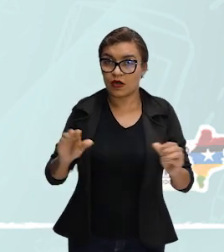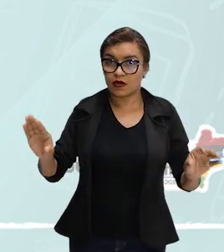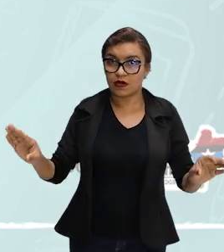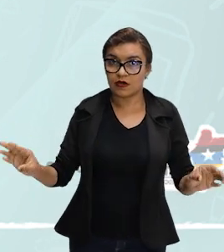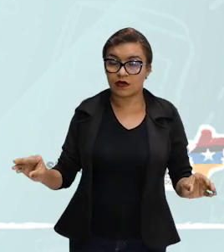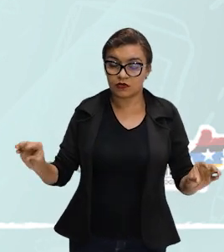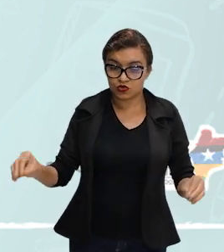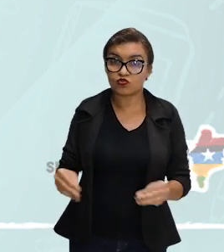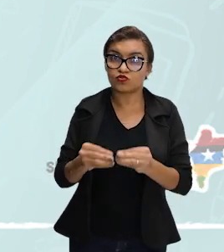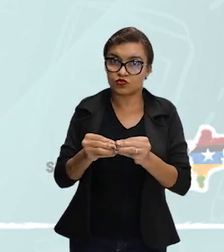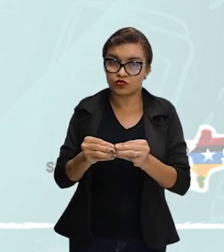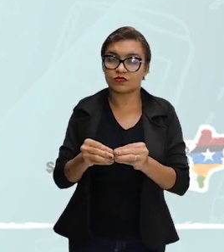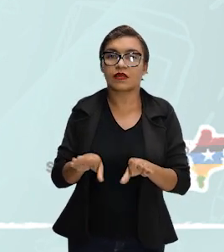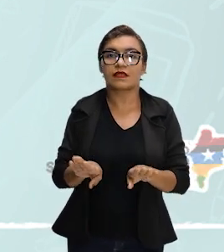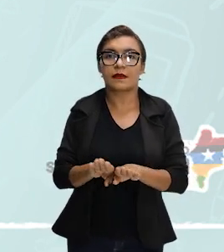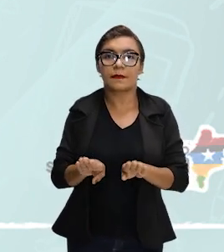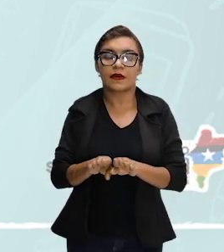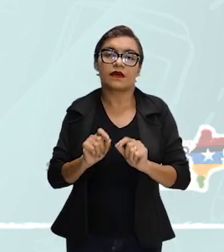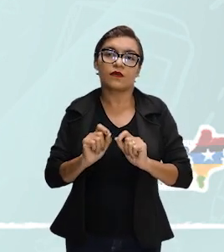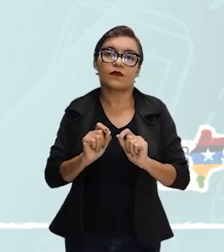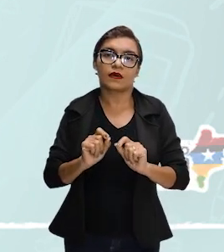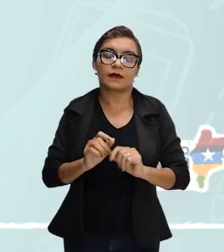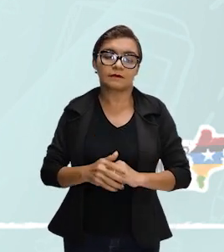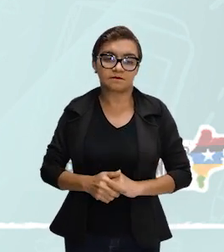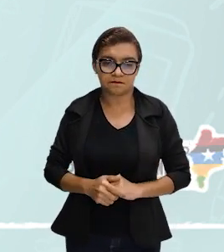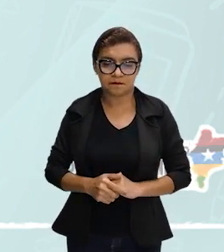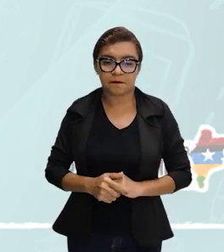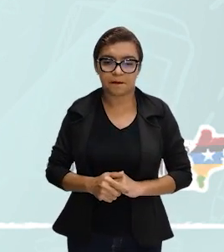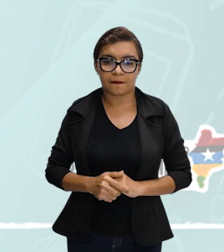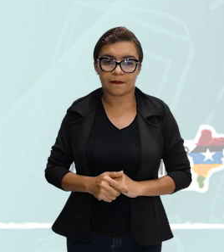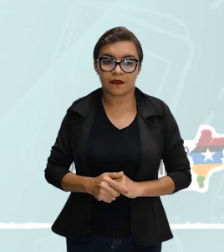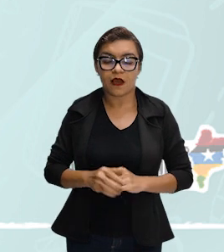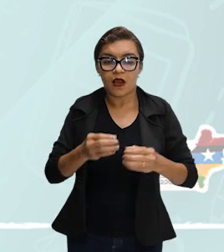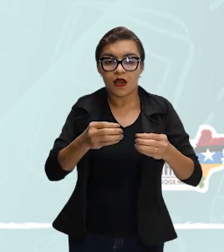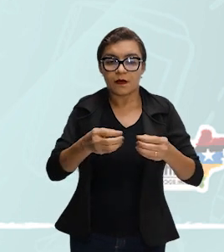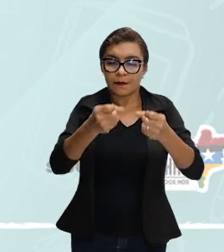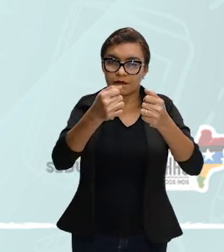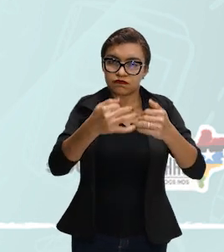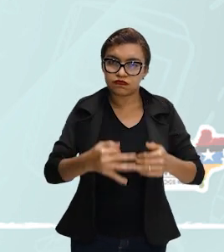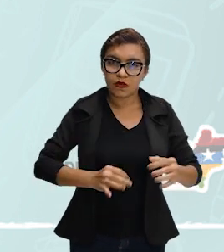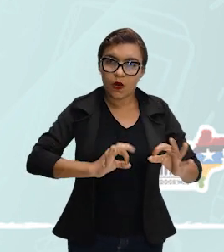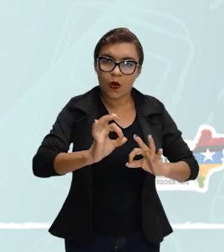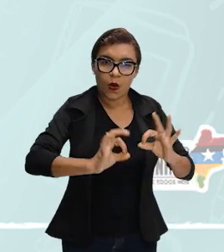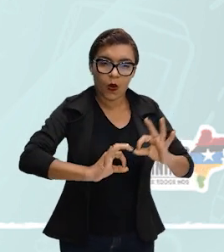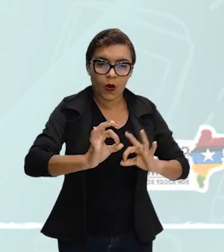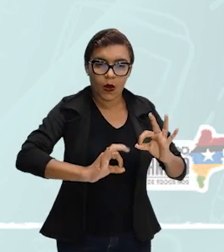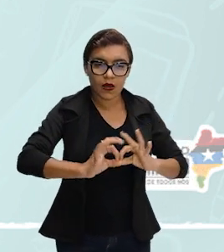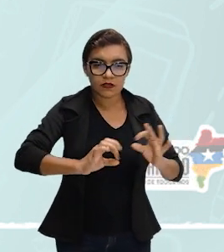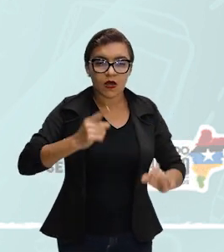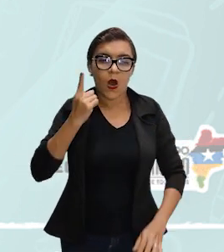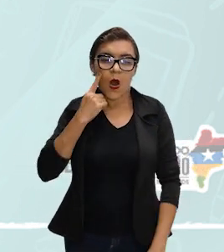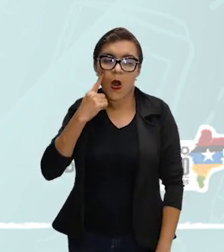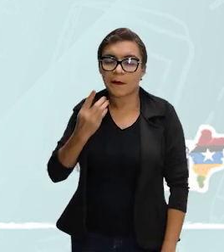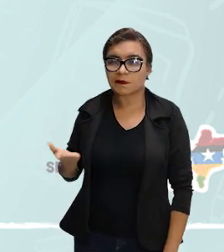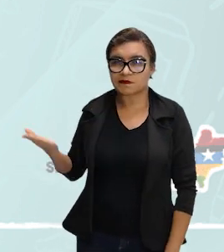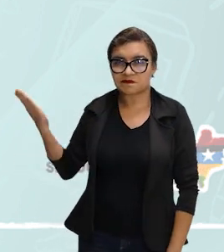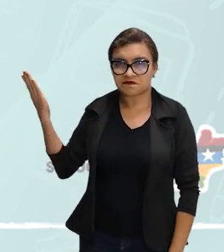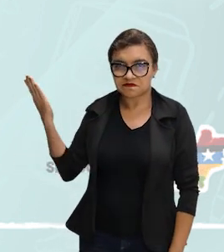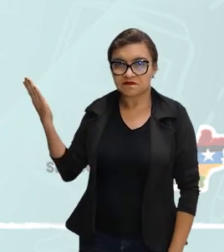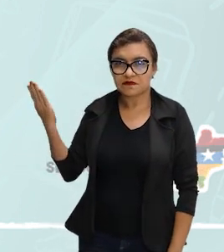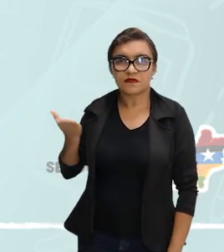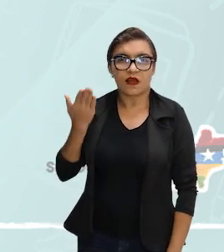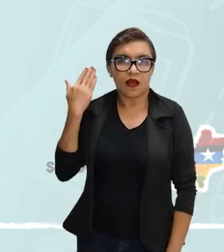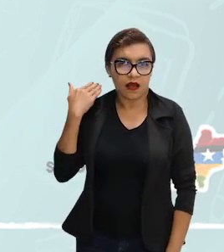e se organizam em los modos indicativo e subjuntivo, como nós vimos no slide anterior, quando eu falei do